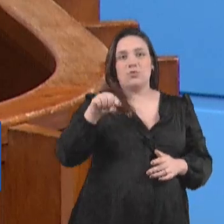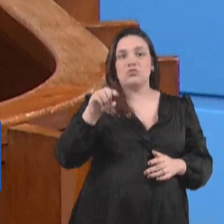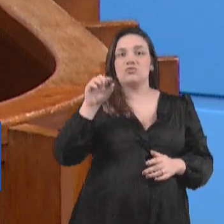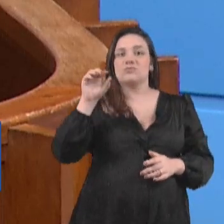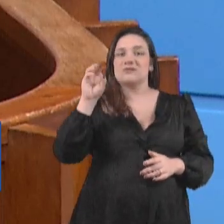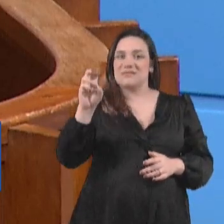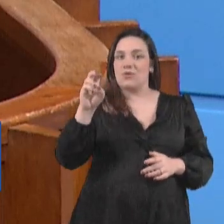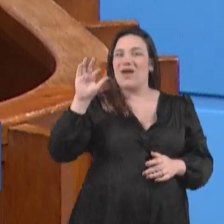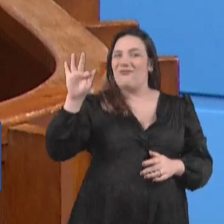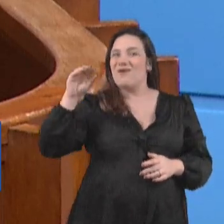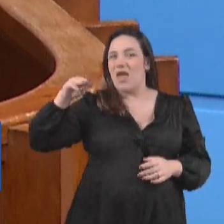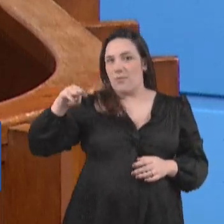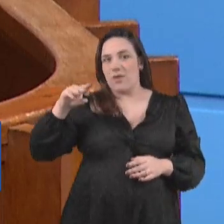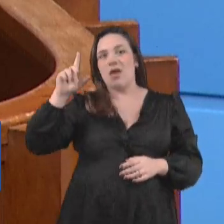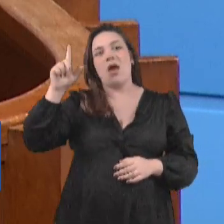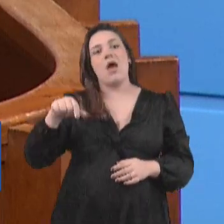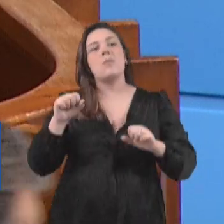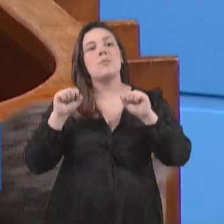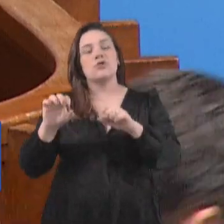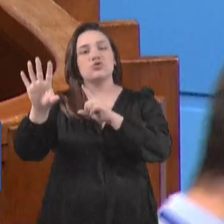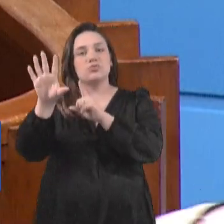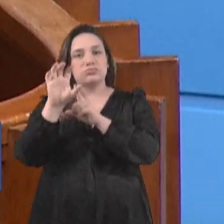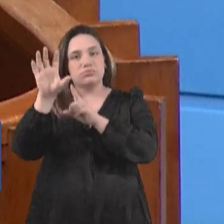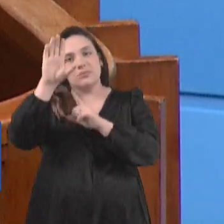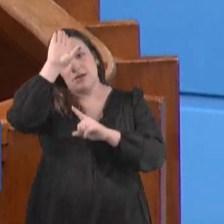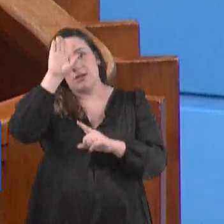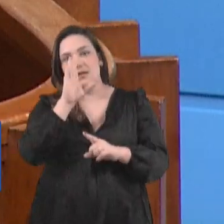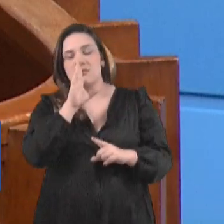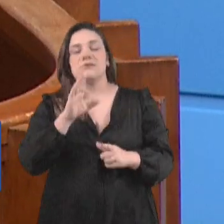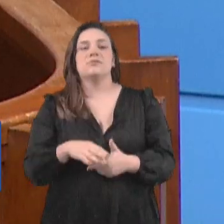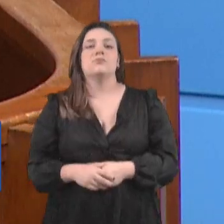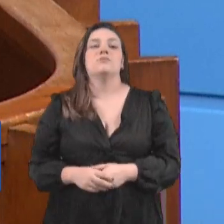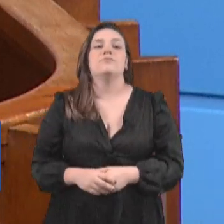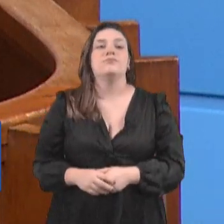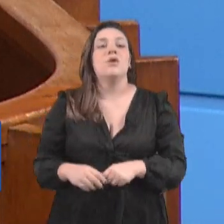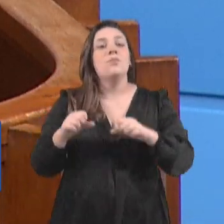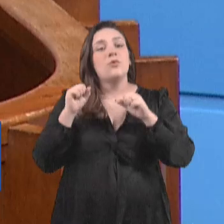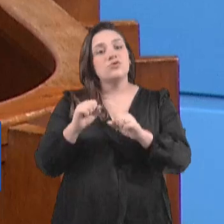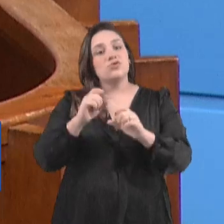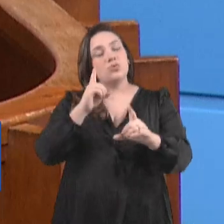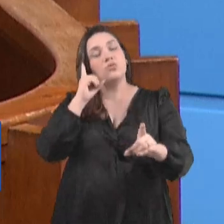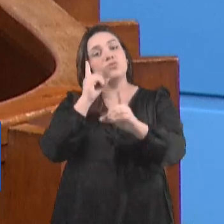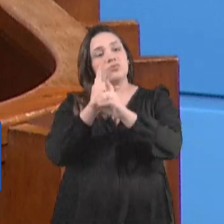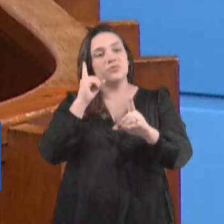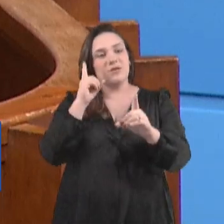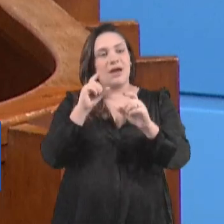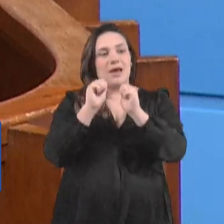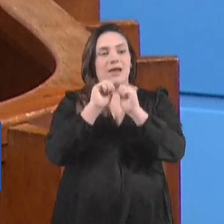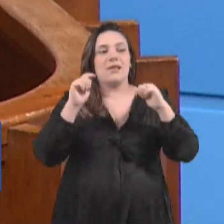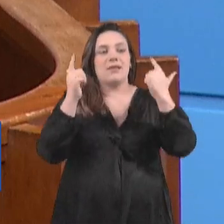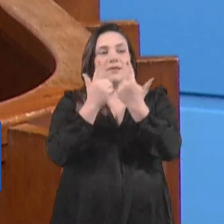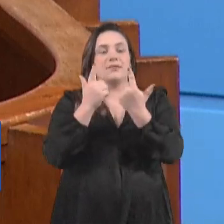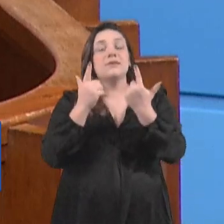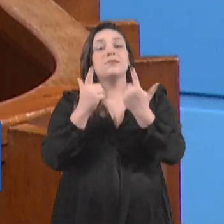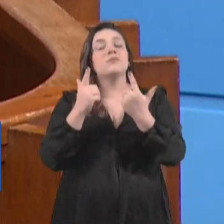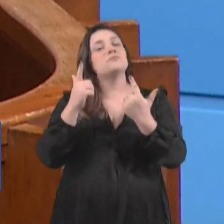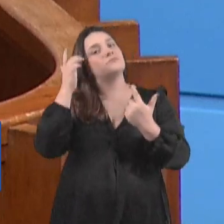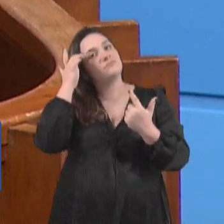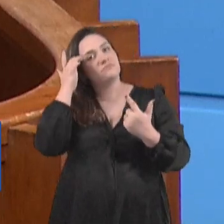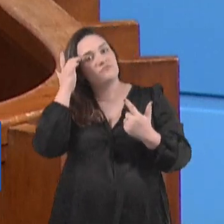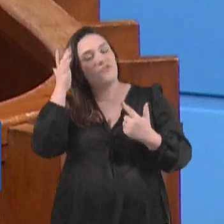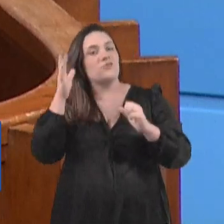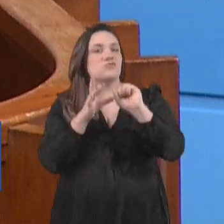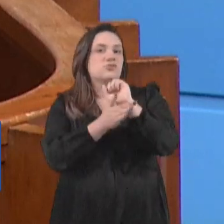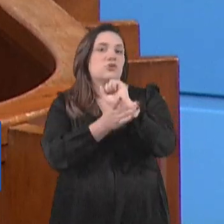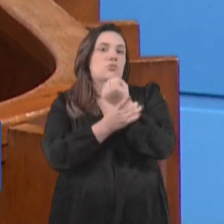105.5. Informamos que temos Wi-Fi disponível para acessar, localize em seu dispositivo a rede Alemes e navegue com